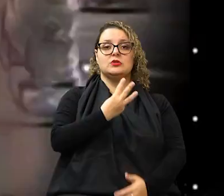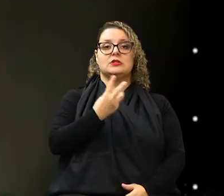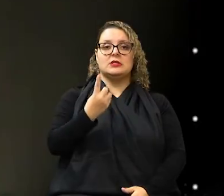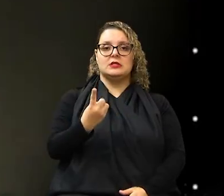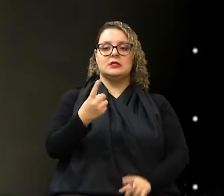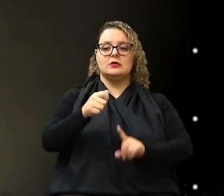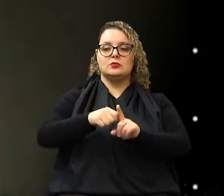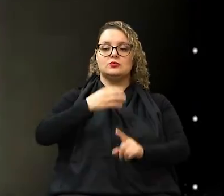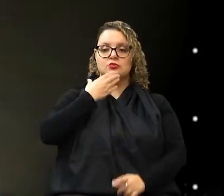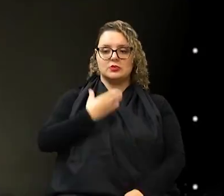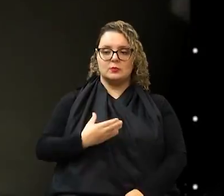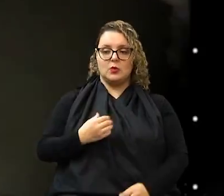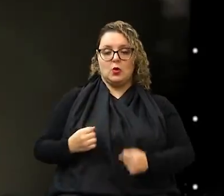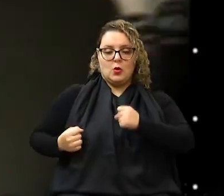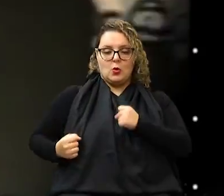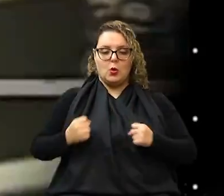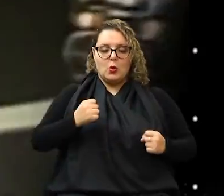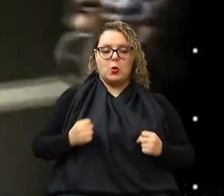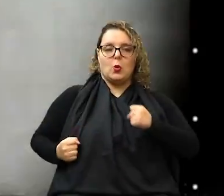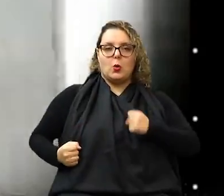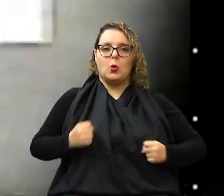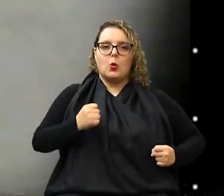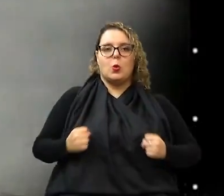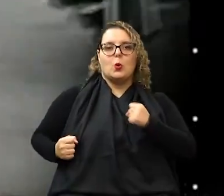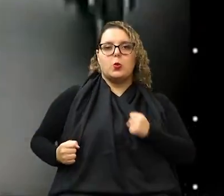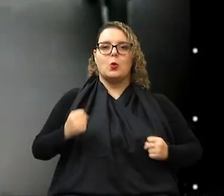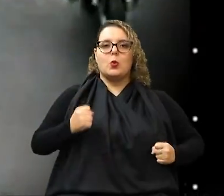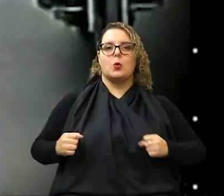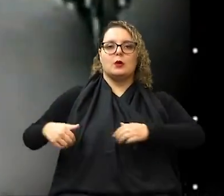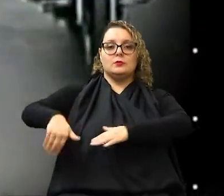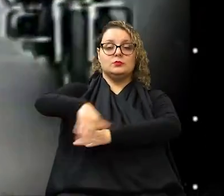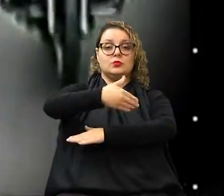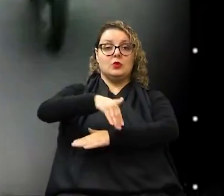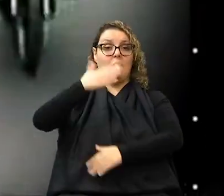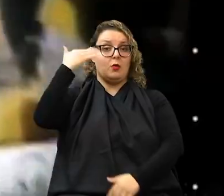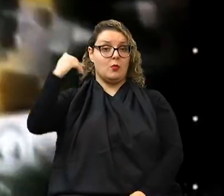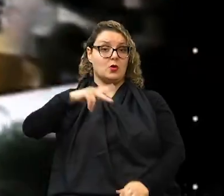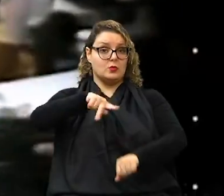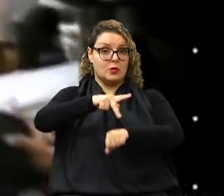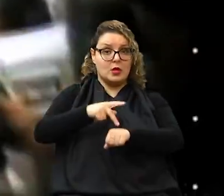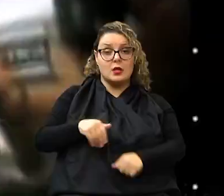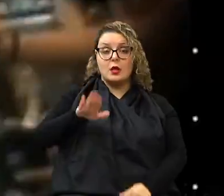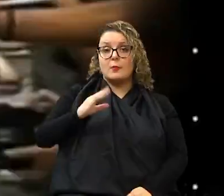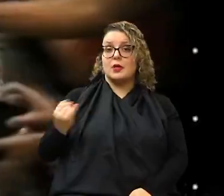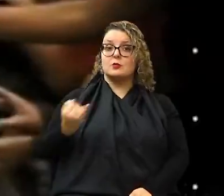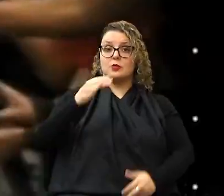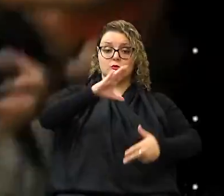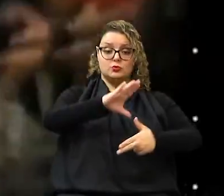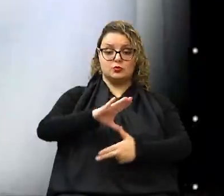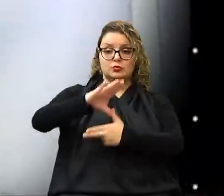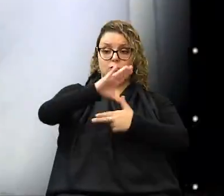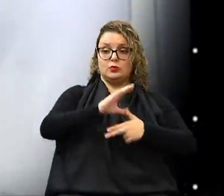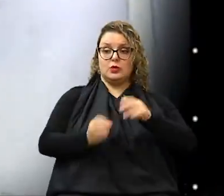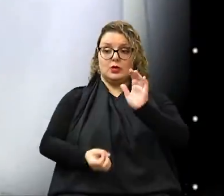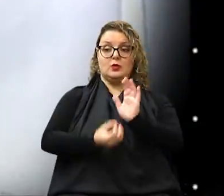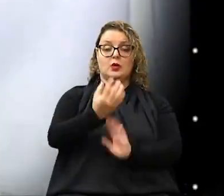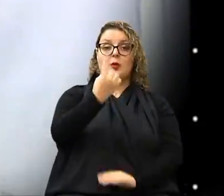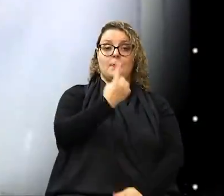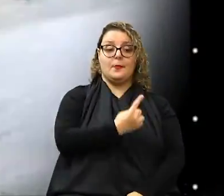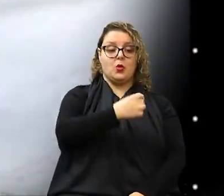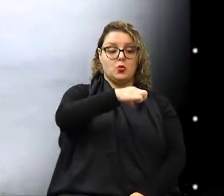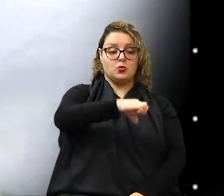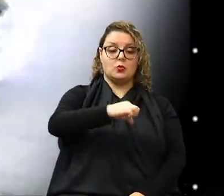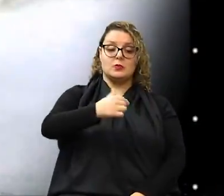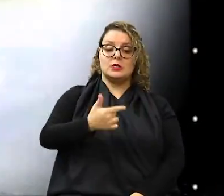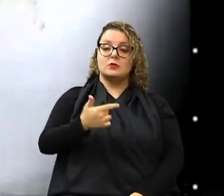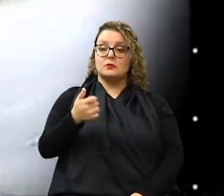31 de dezembro. A corrida é a competição de rua mais famosa do país e a mais importante da América Latina. Ela foi criada